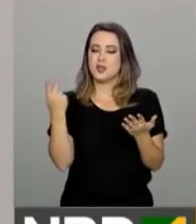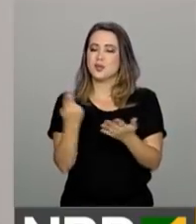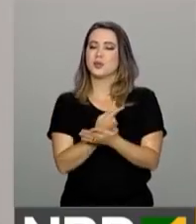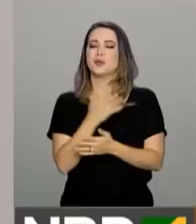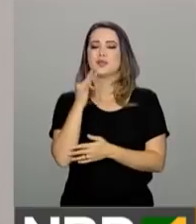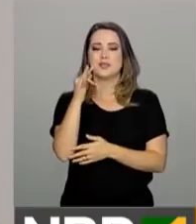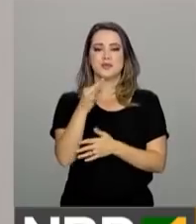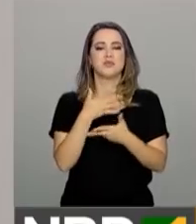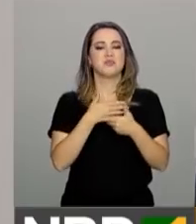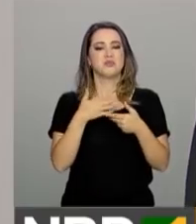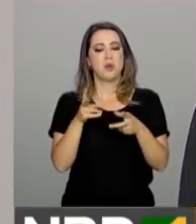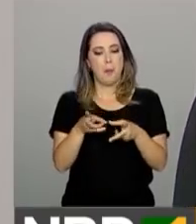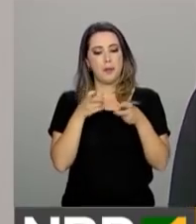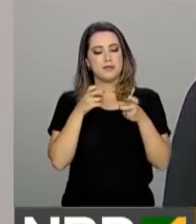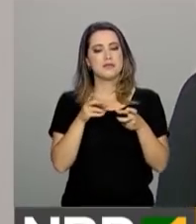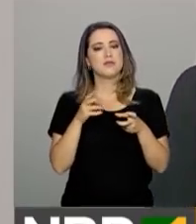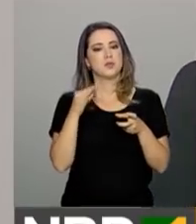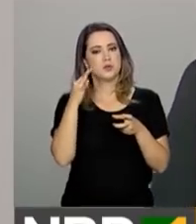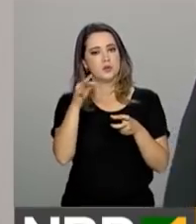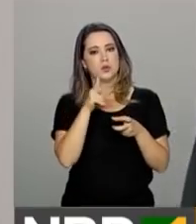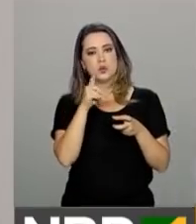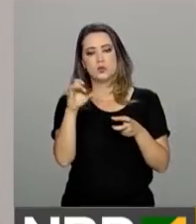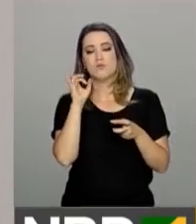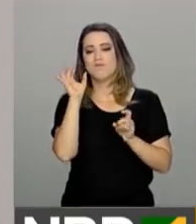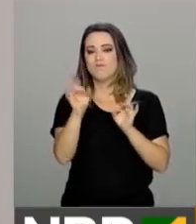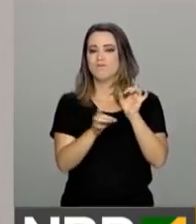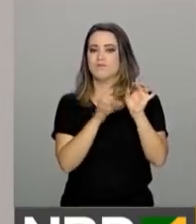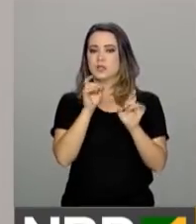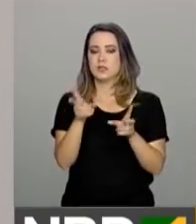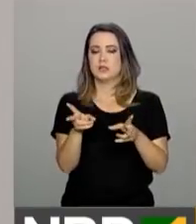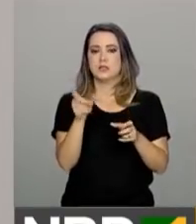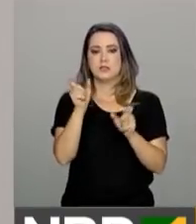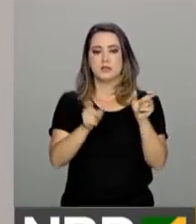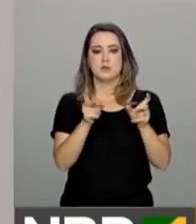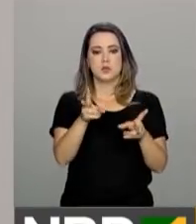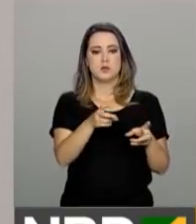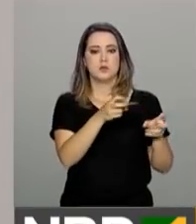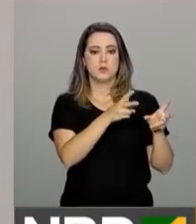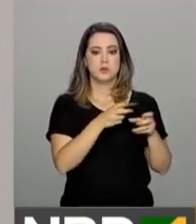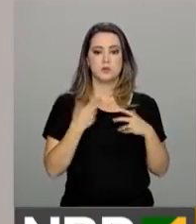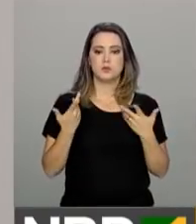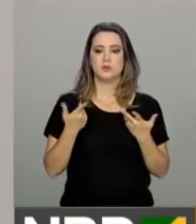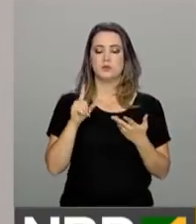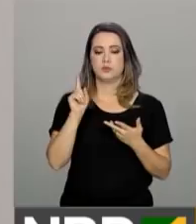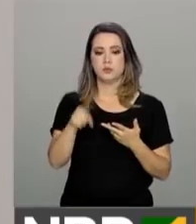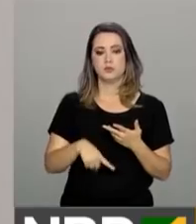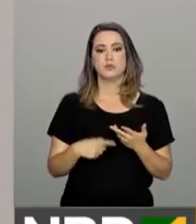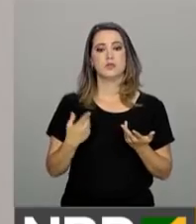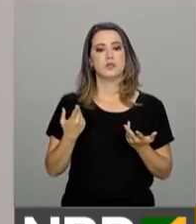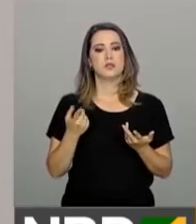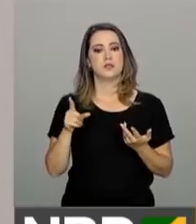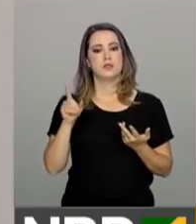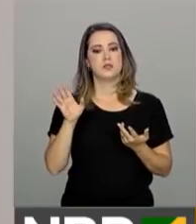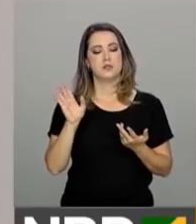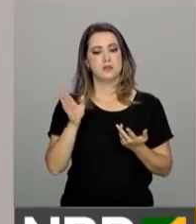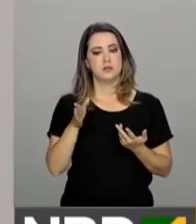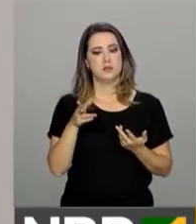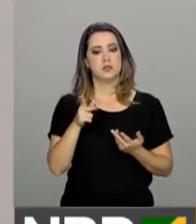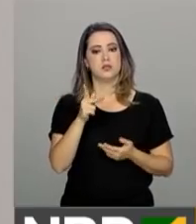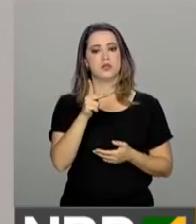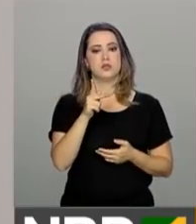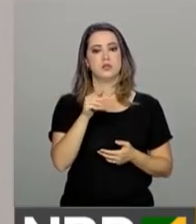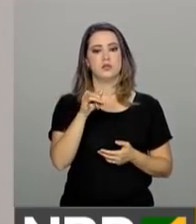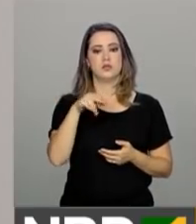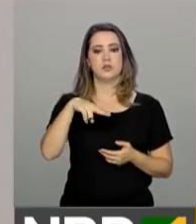palpável sensível é algo que as pessoas vão a estabelecer o estabeleceram como estabeleceu o pinato